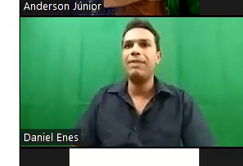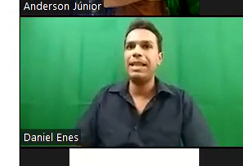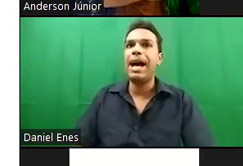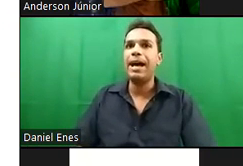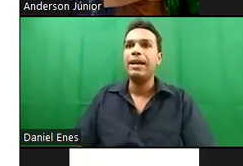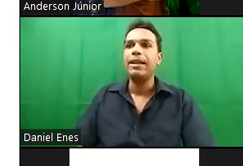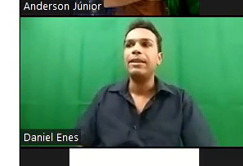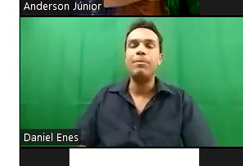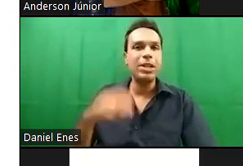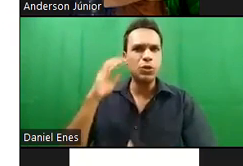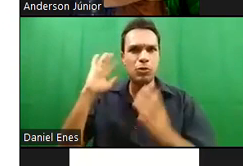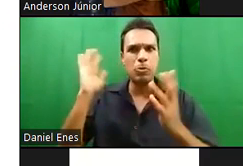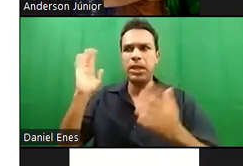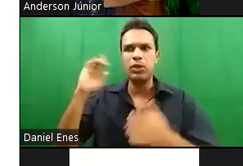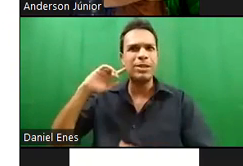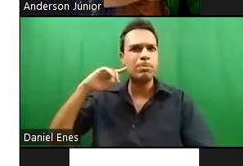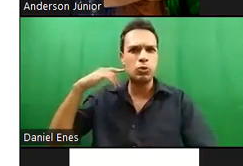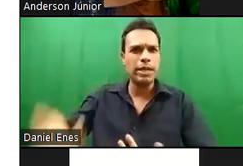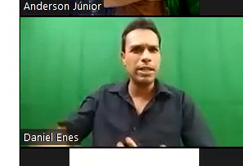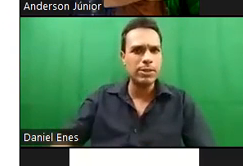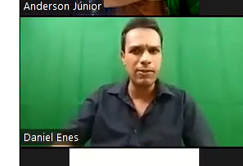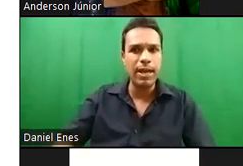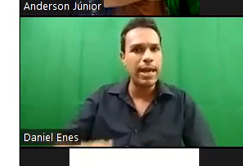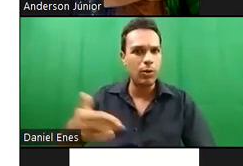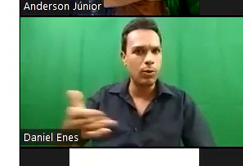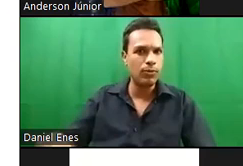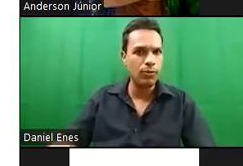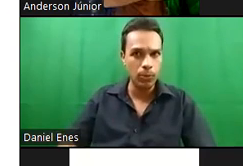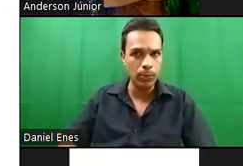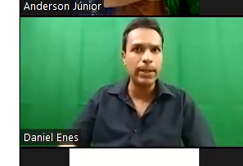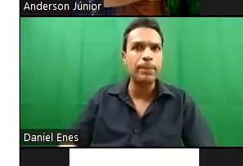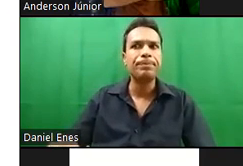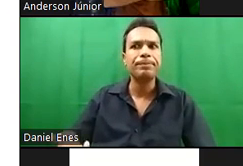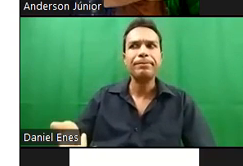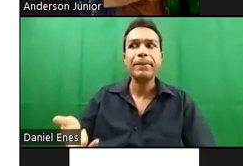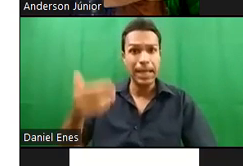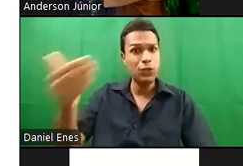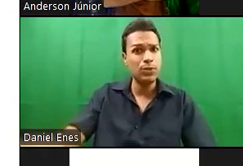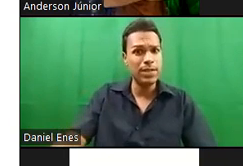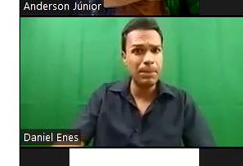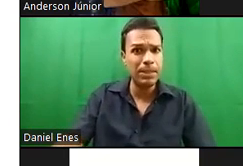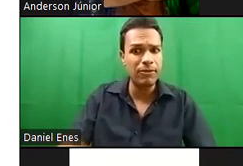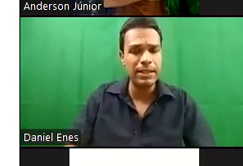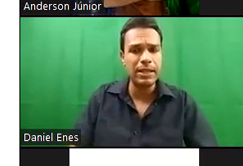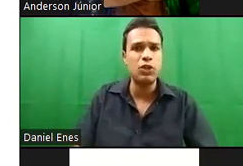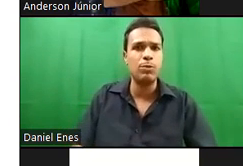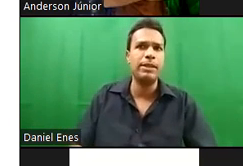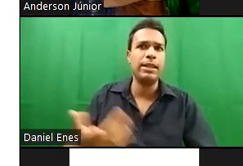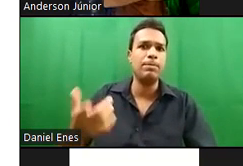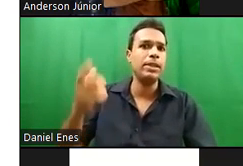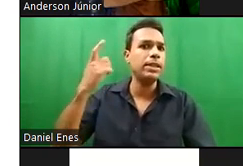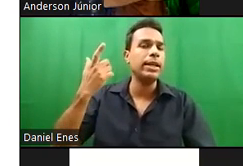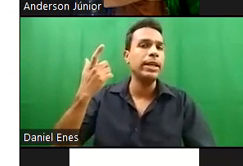a falar, né? Mesmo tendo uma surdez severa ou profunda, elas conseguem aprender a falar através de